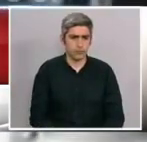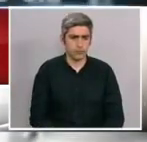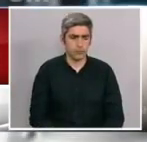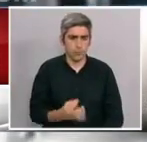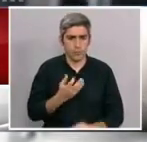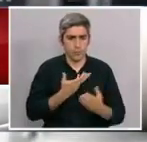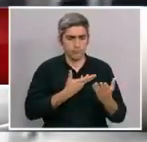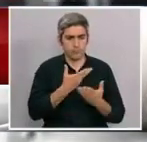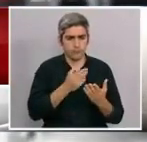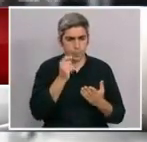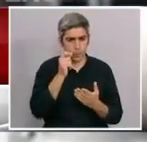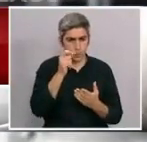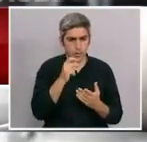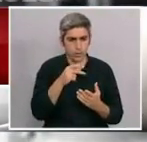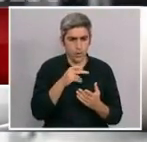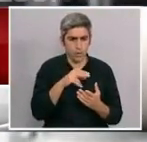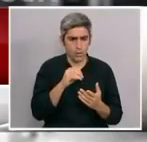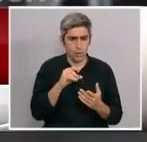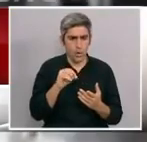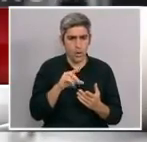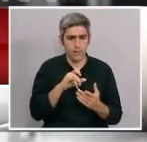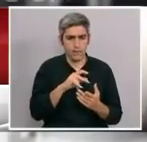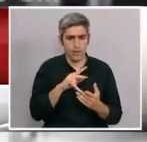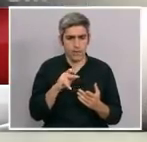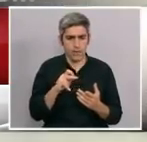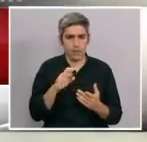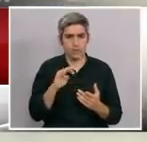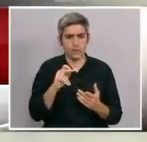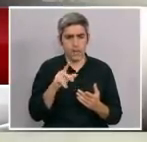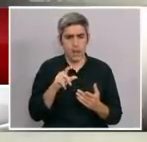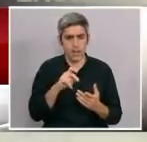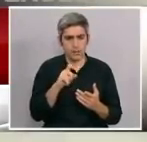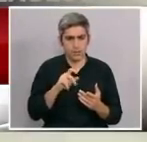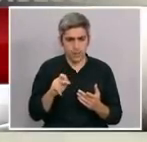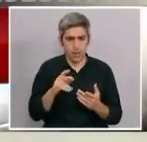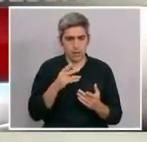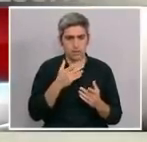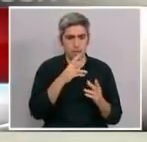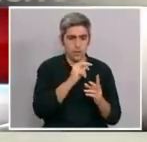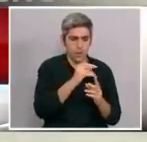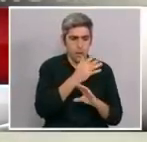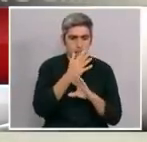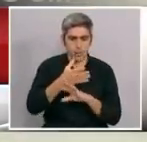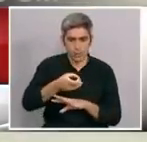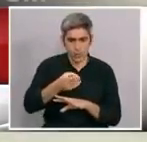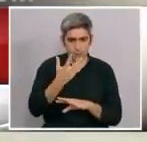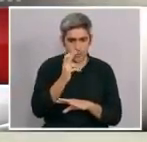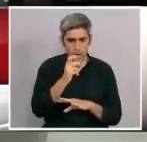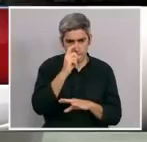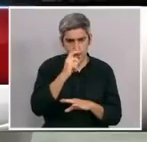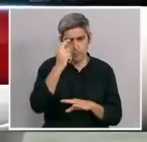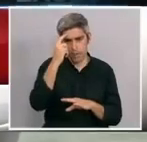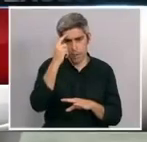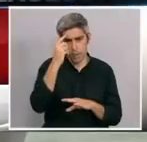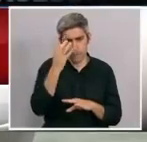Lidou com António Oliveira Salazar durante 5 anos, dos 13 aos 19. 5 anos de memórias que